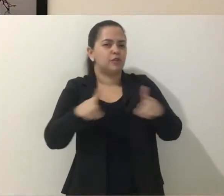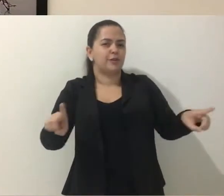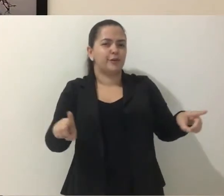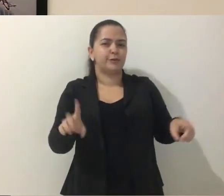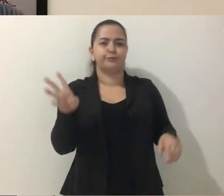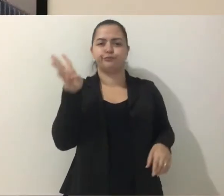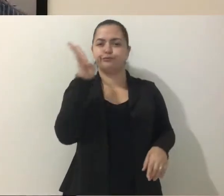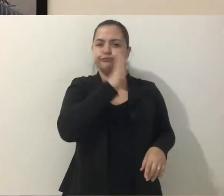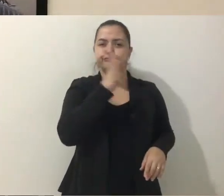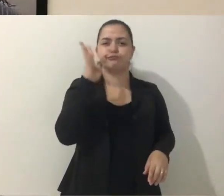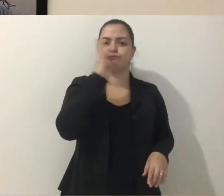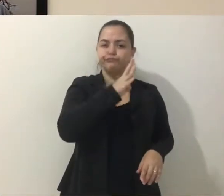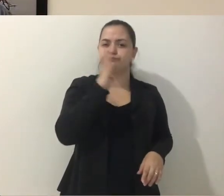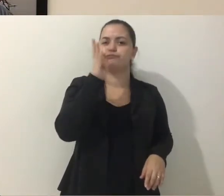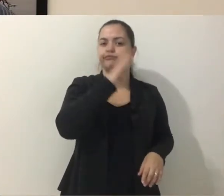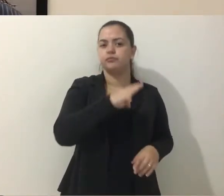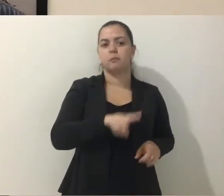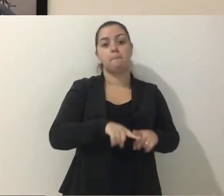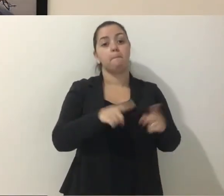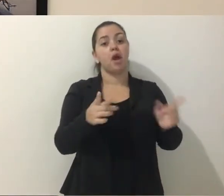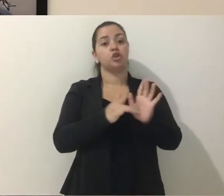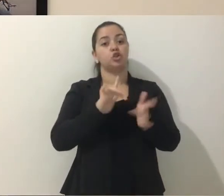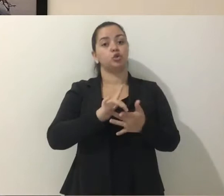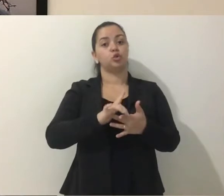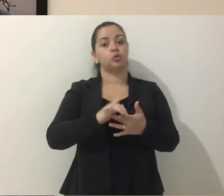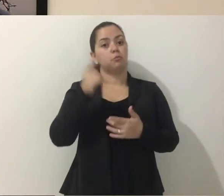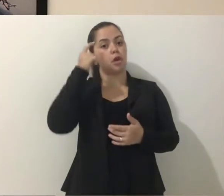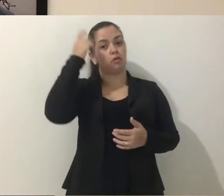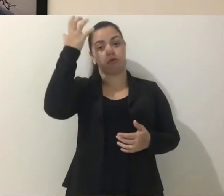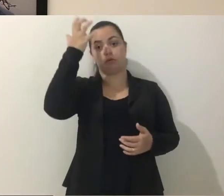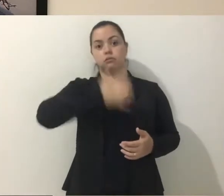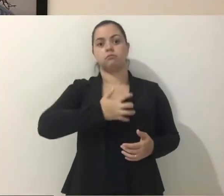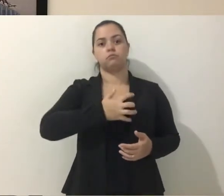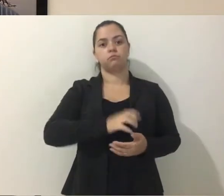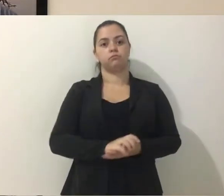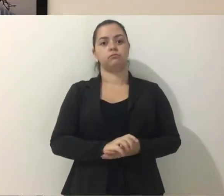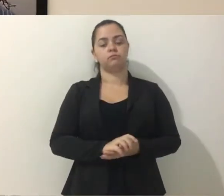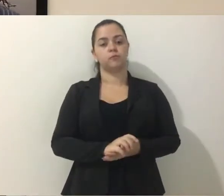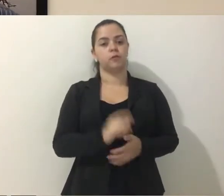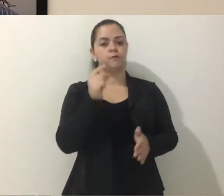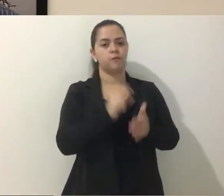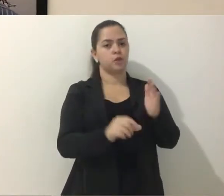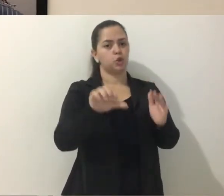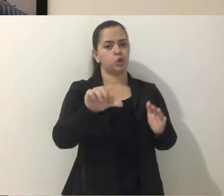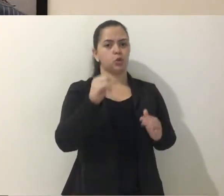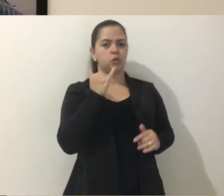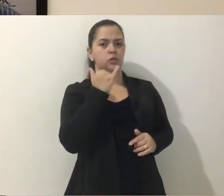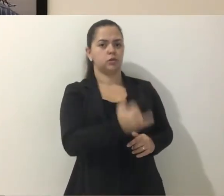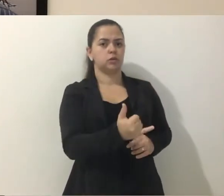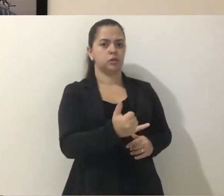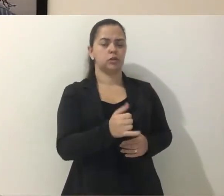vai considerar com muita seriedade. Quando ele diz no versículo 9, eu porém lhes digo,